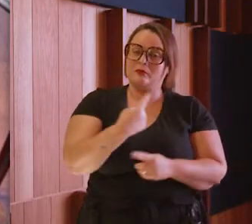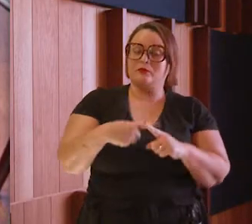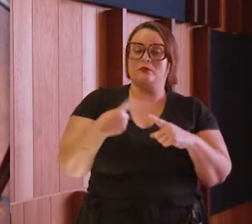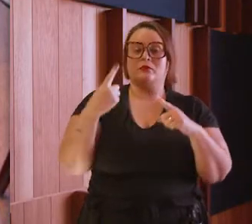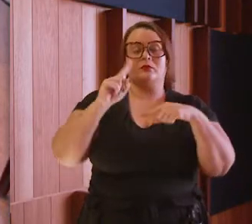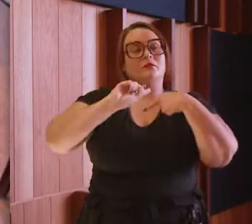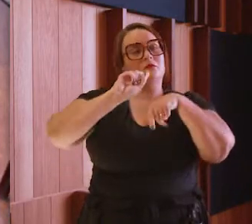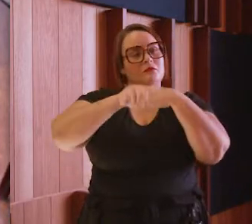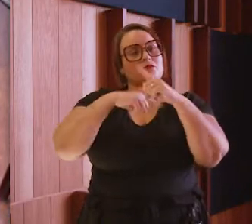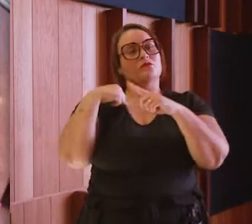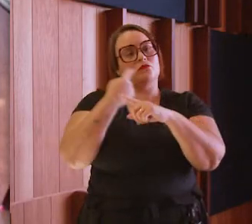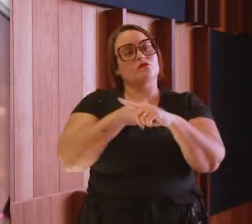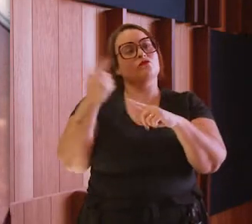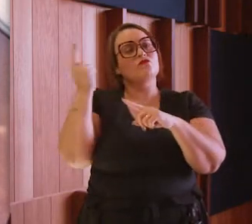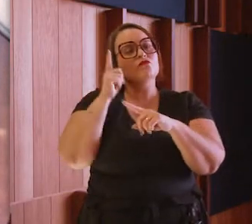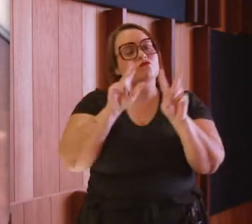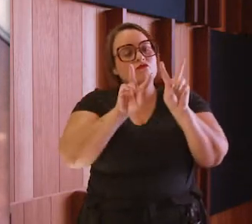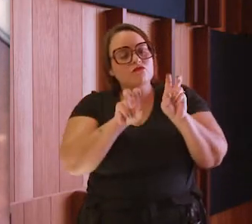e explorar esse tema.